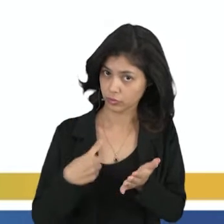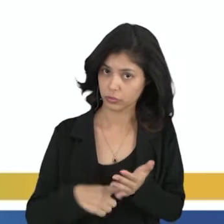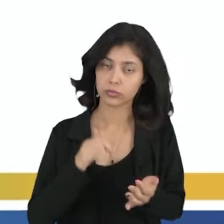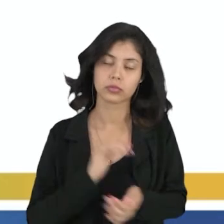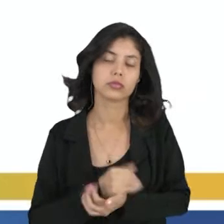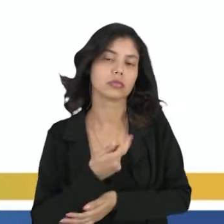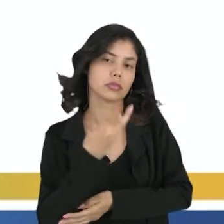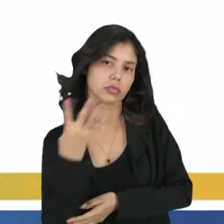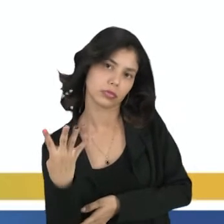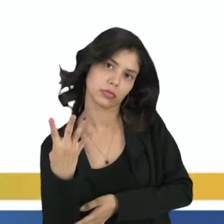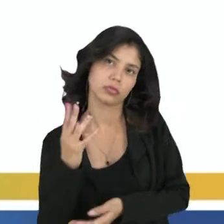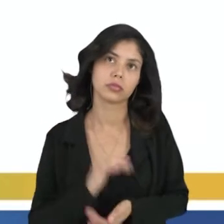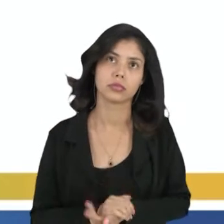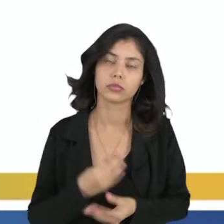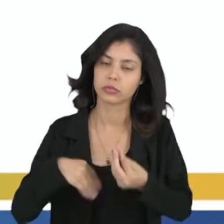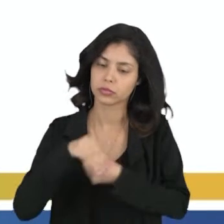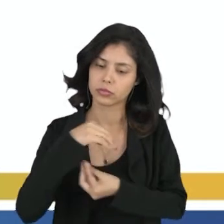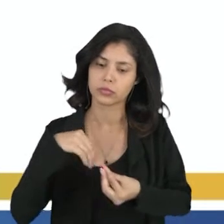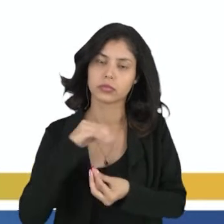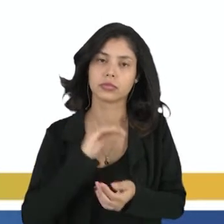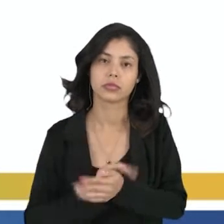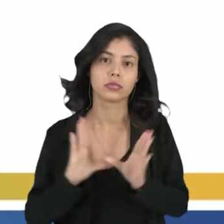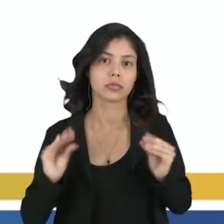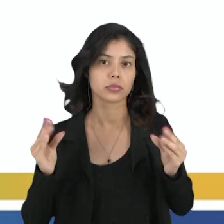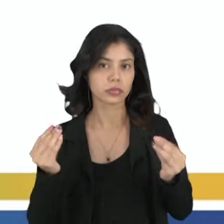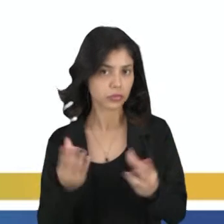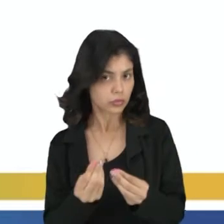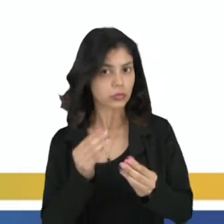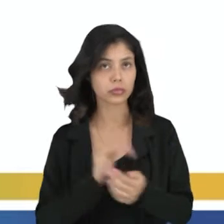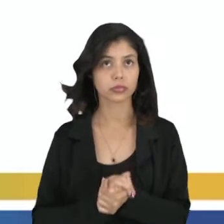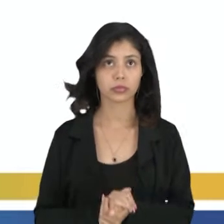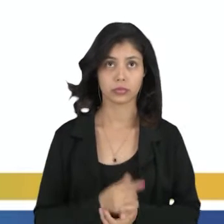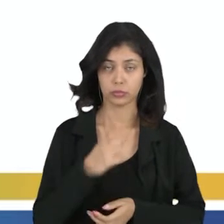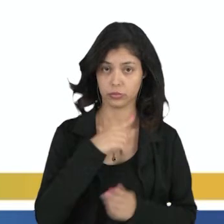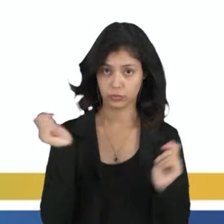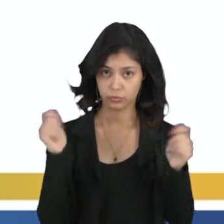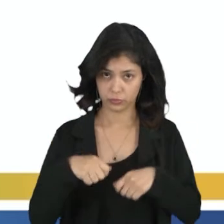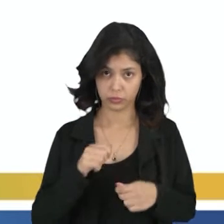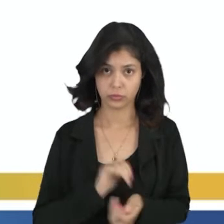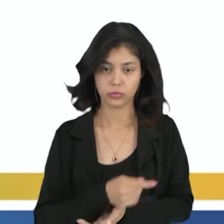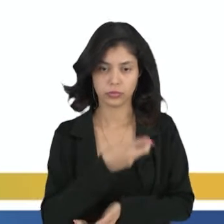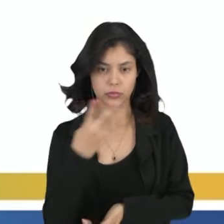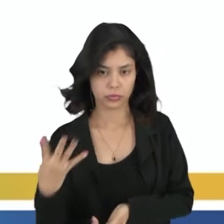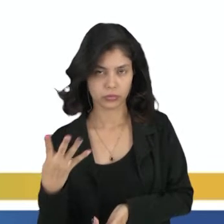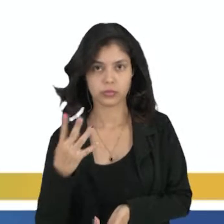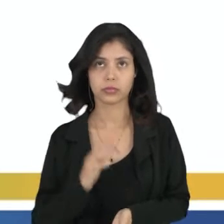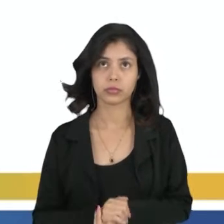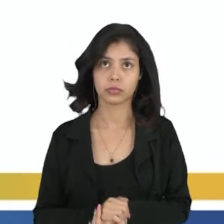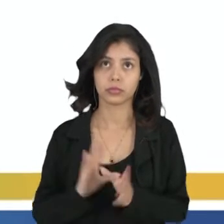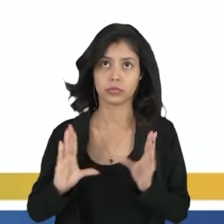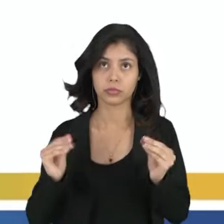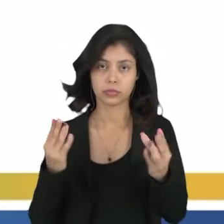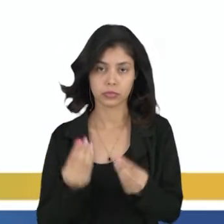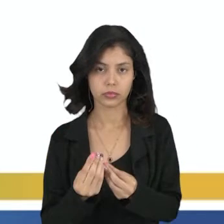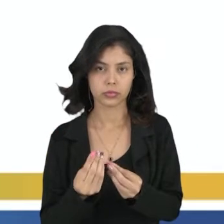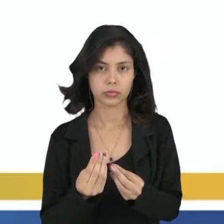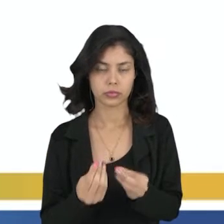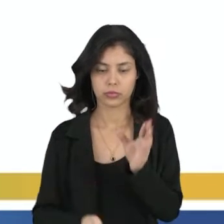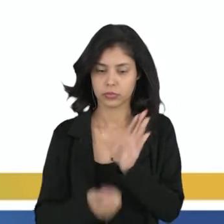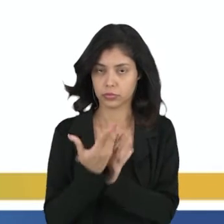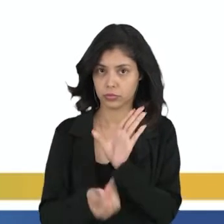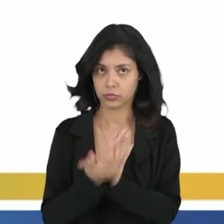as quantidades dos reagentes, das substâncias que possui e a quantidade de substâncias que